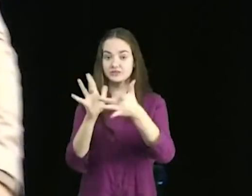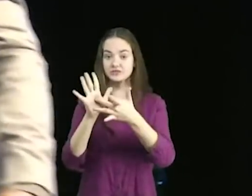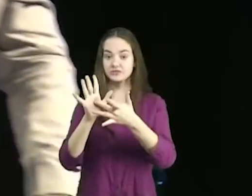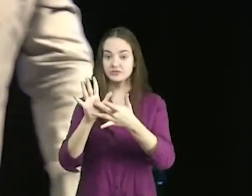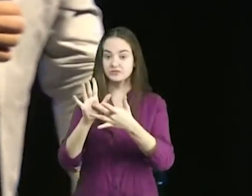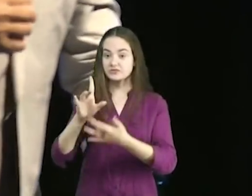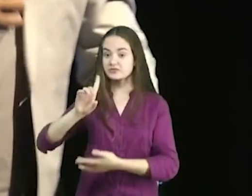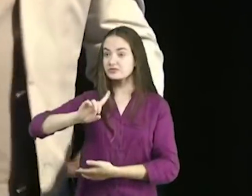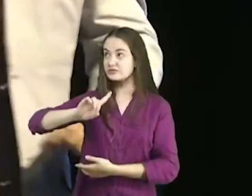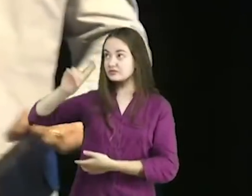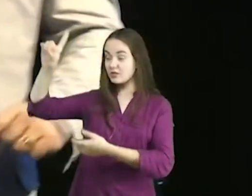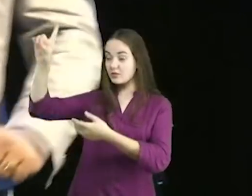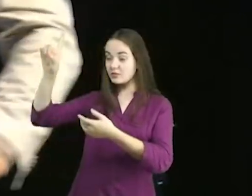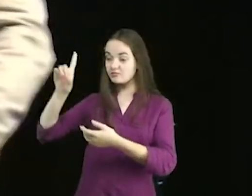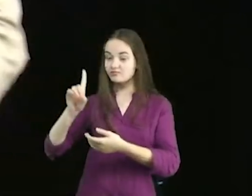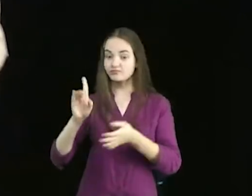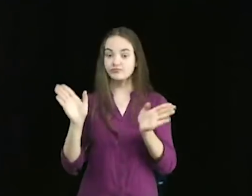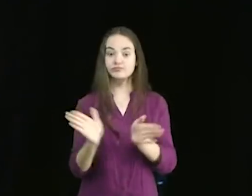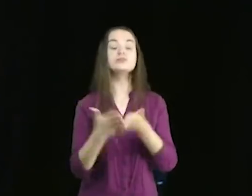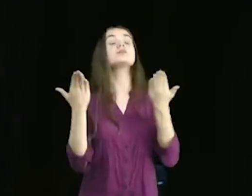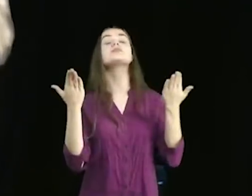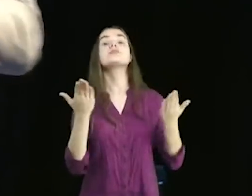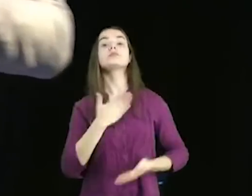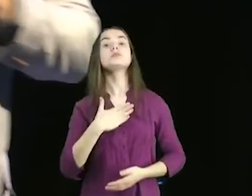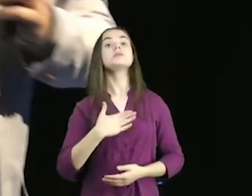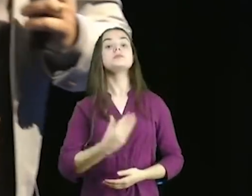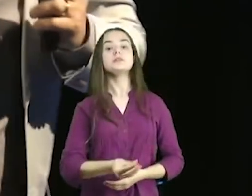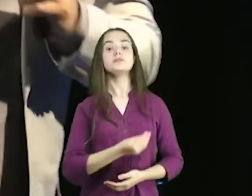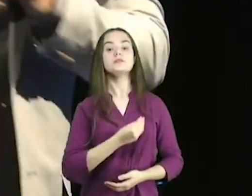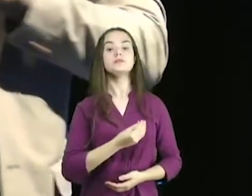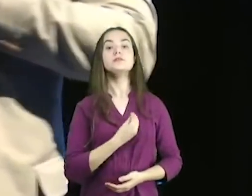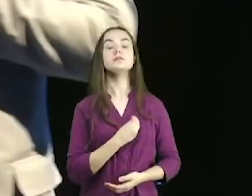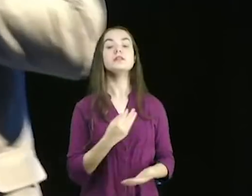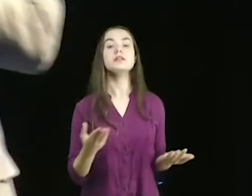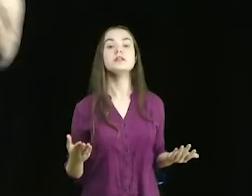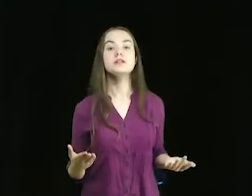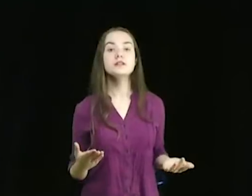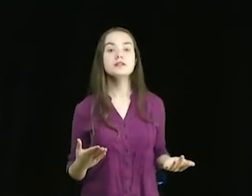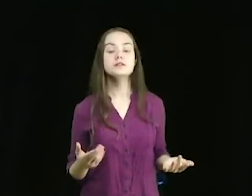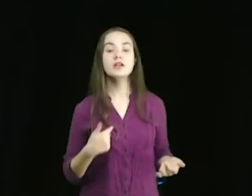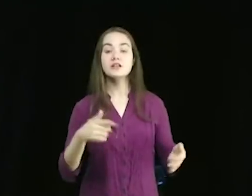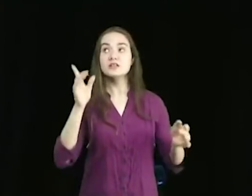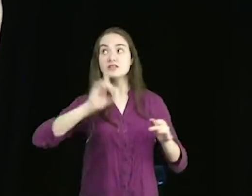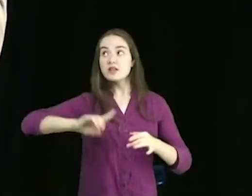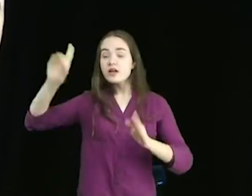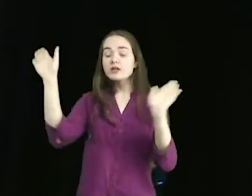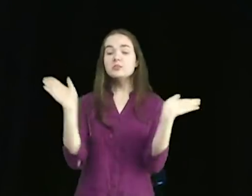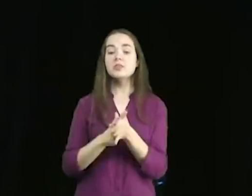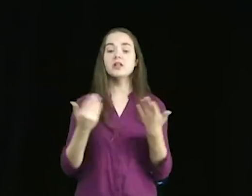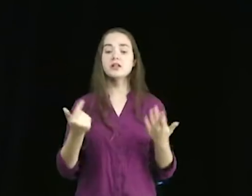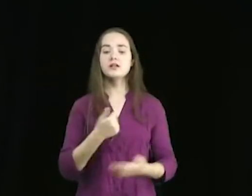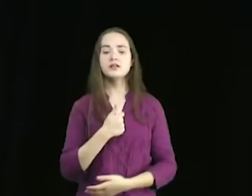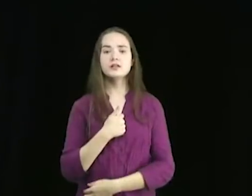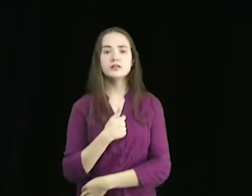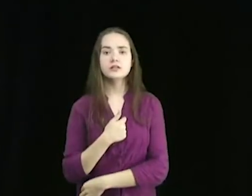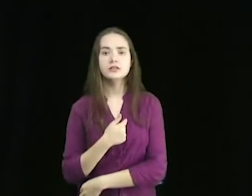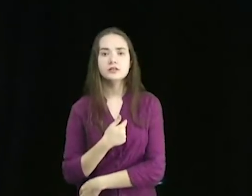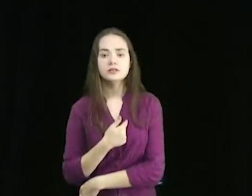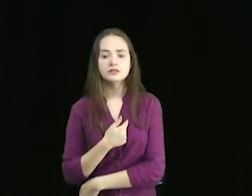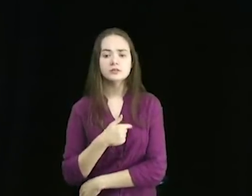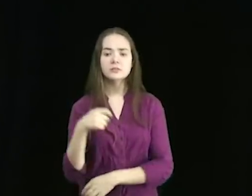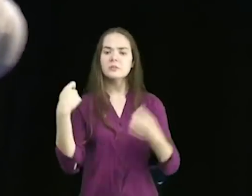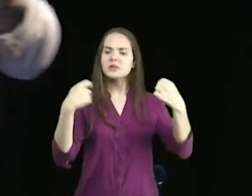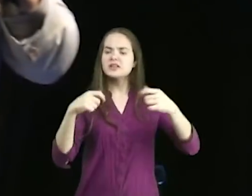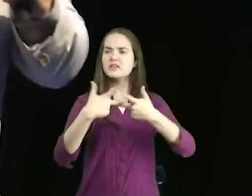tinha um bicho de pé. Deus fez um milagre. Eu era aleijado. Deus fez um milagre. Eu precisava de um